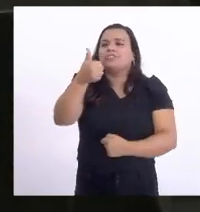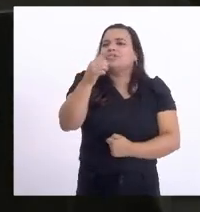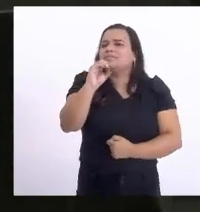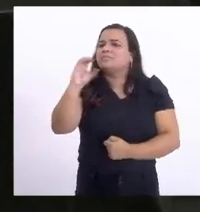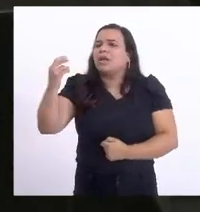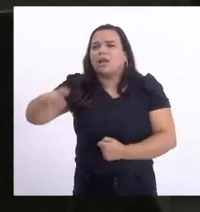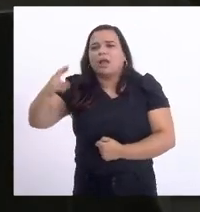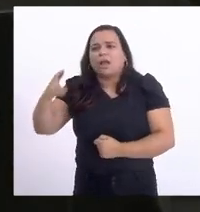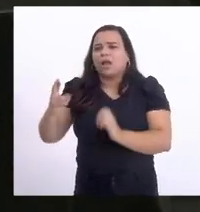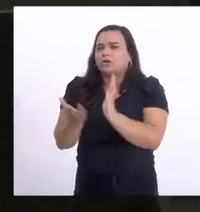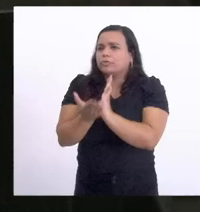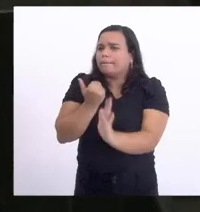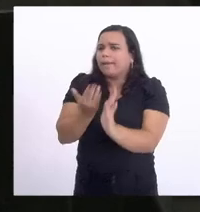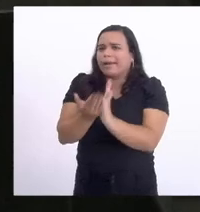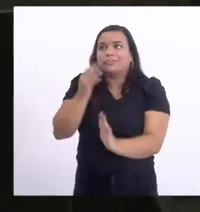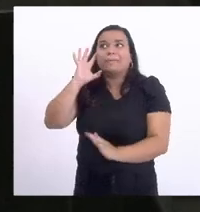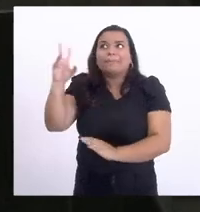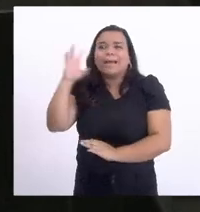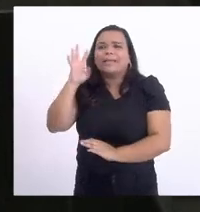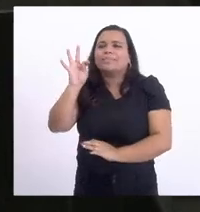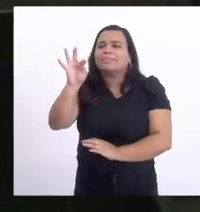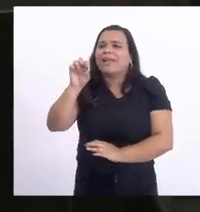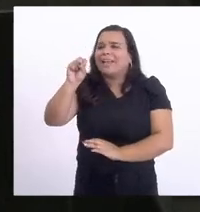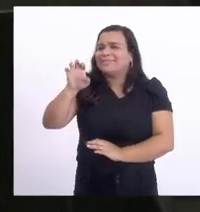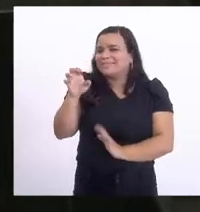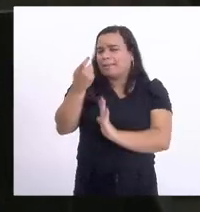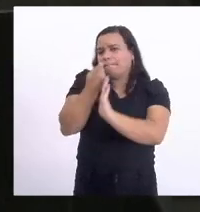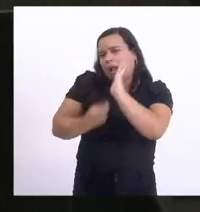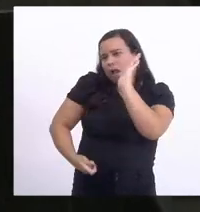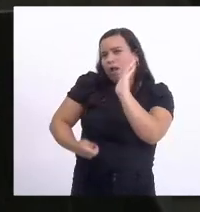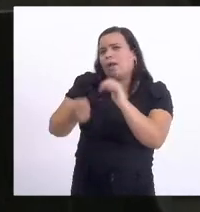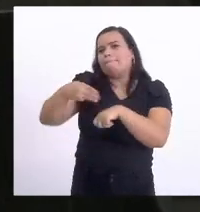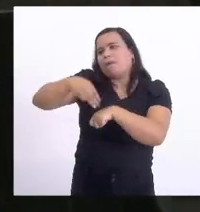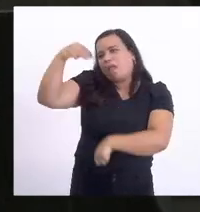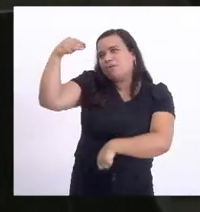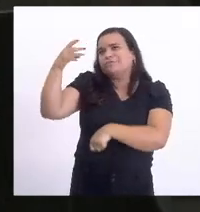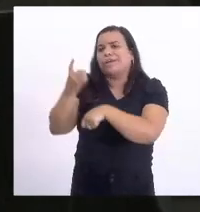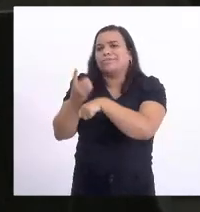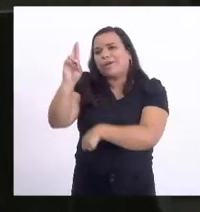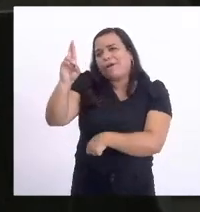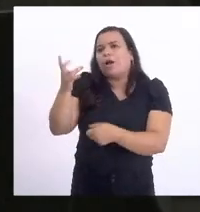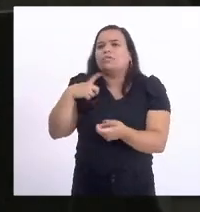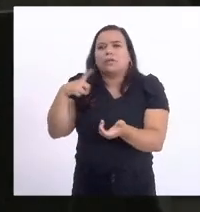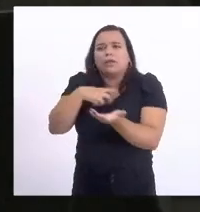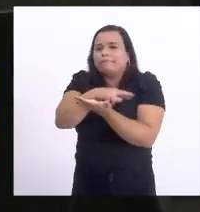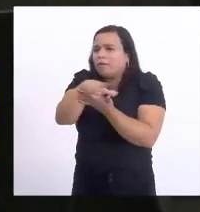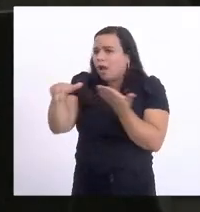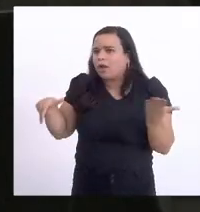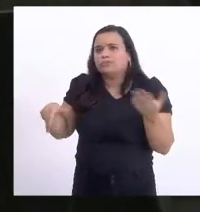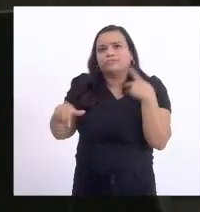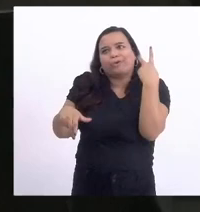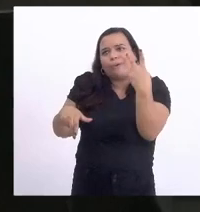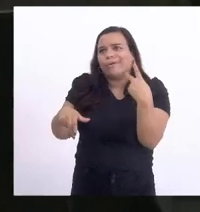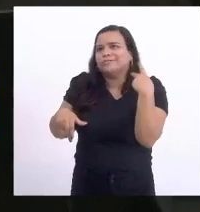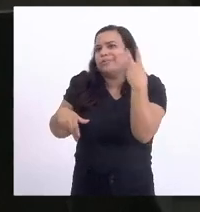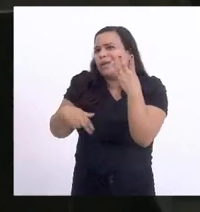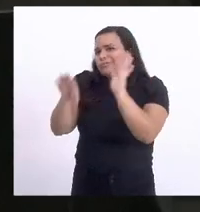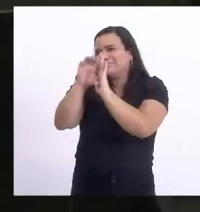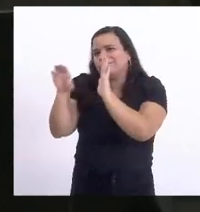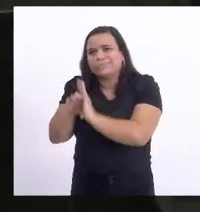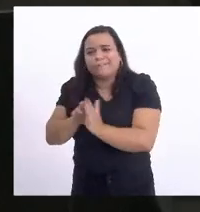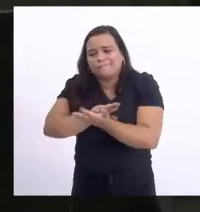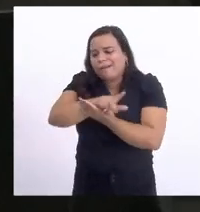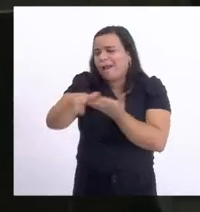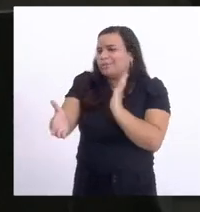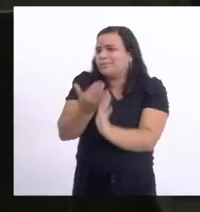tese de mestrado, de doutorado, que normalmente tem 2, 3 capítulos, diversas páginas, realmente é um custo